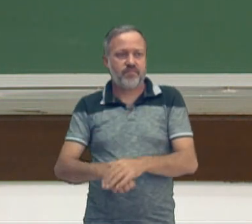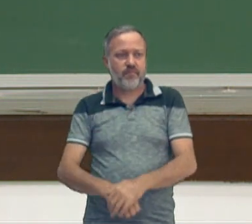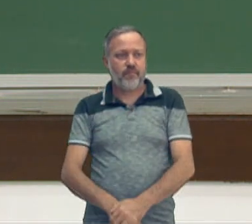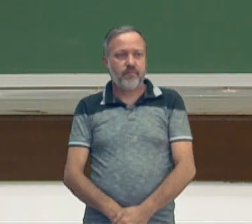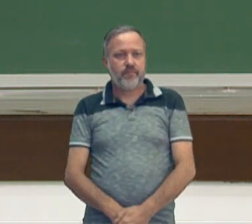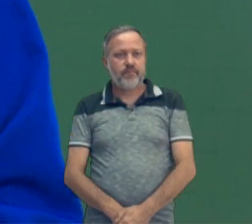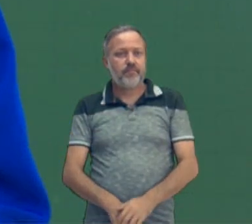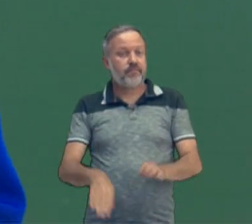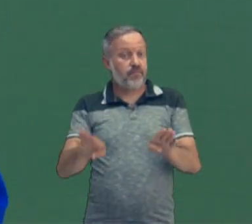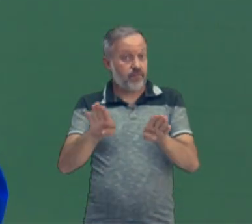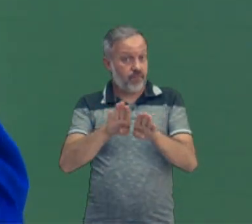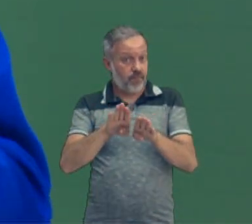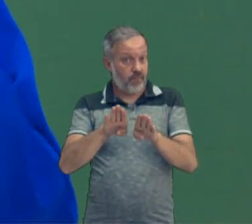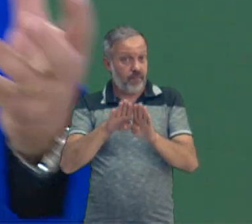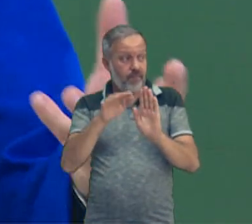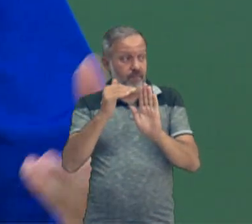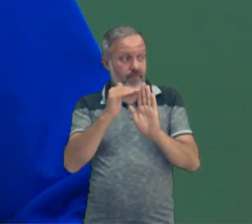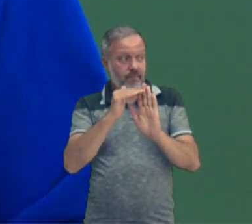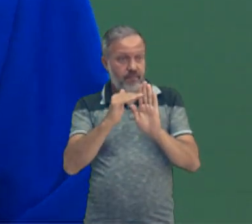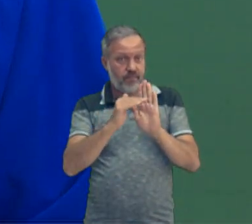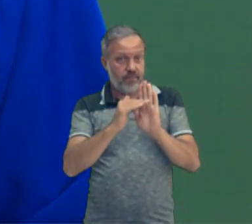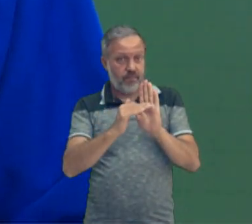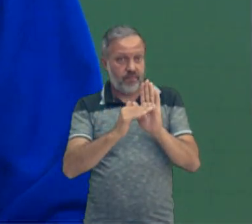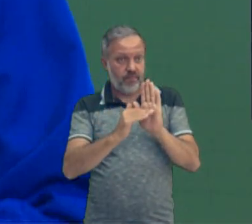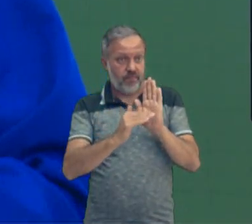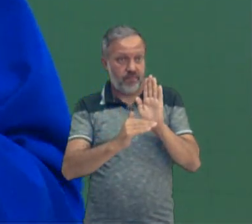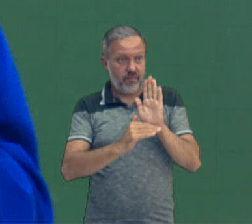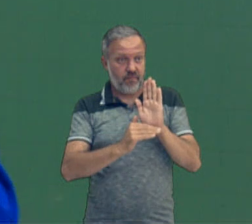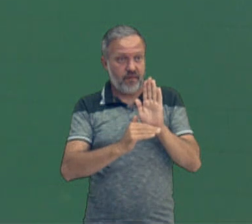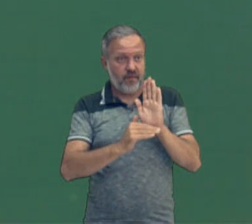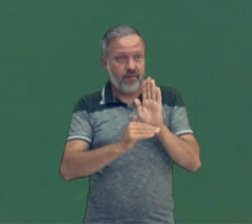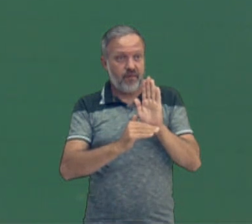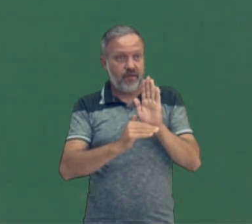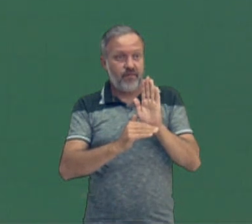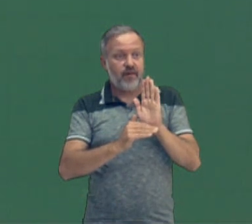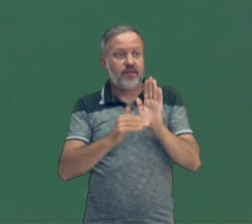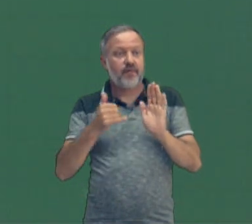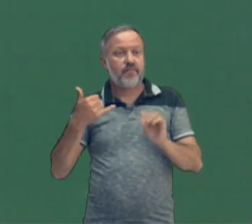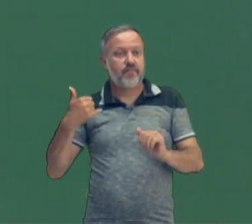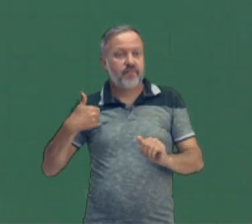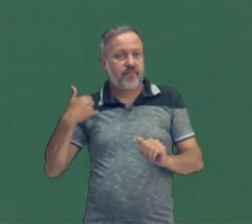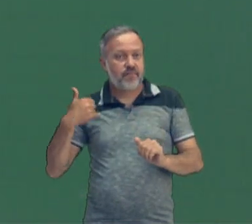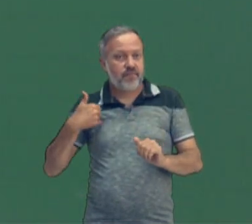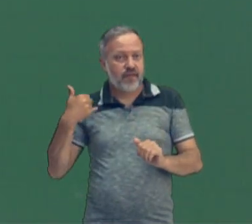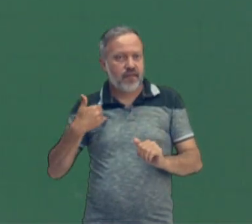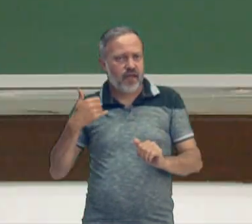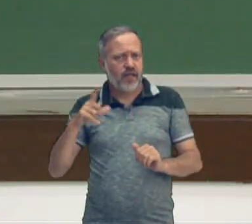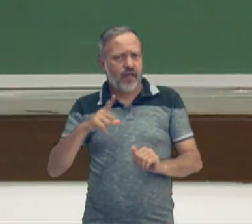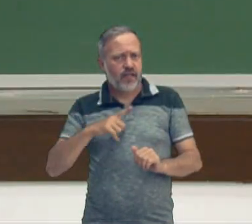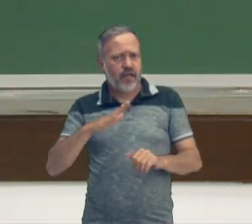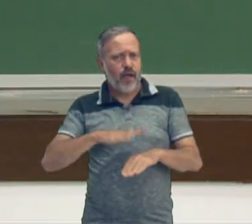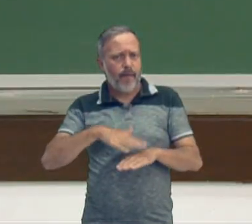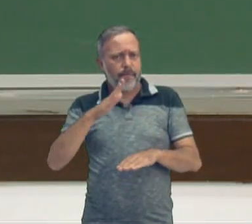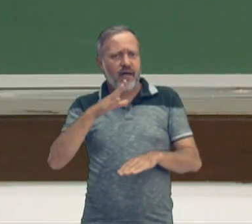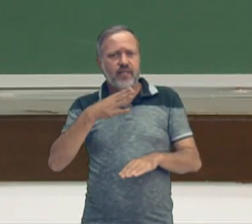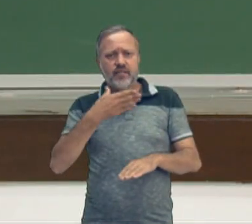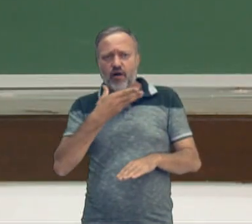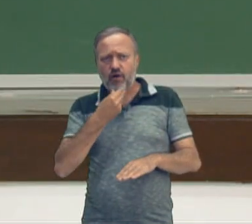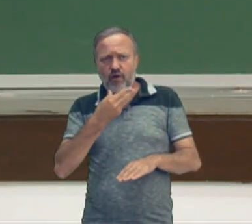exemplo, será que tem mais homens? Será que tem mais mulheres? Como é que está sendo isso? E essa faixa